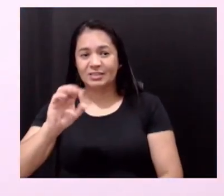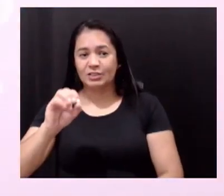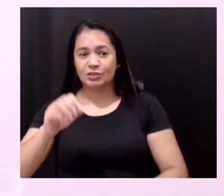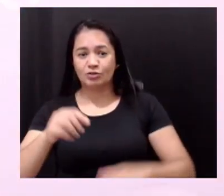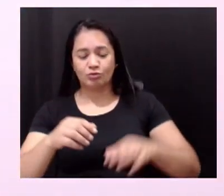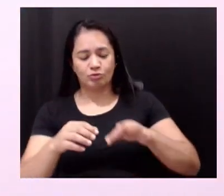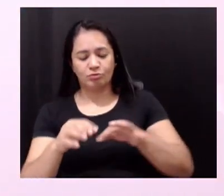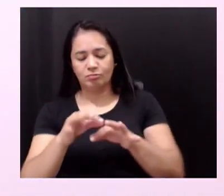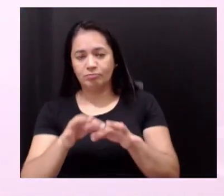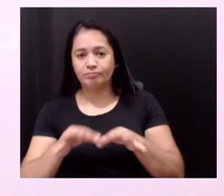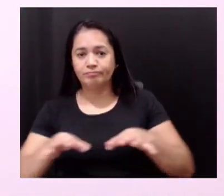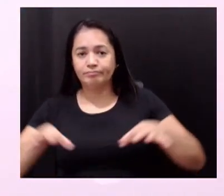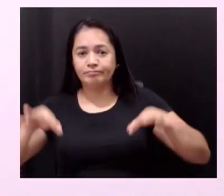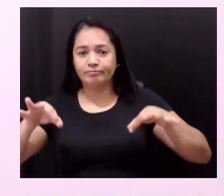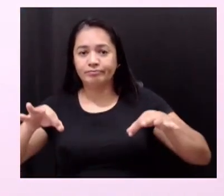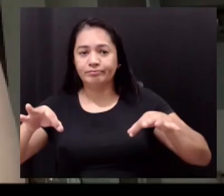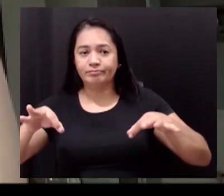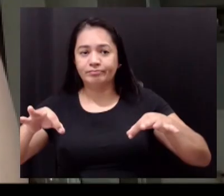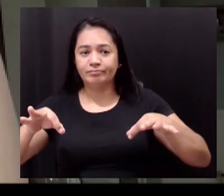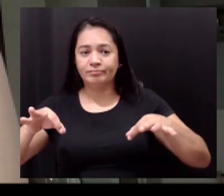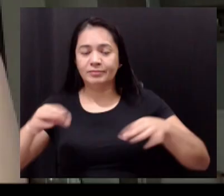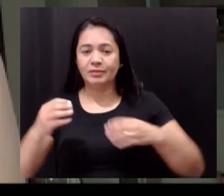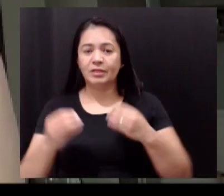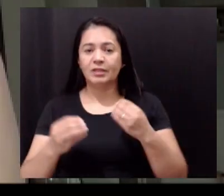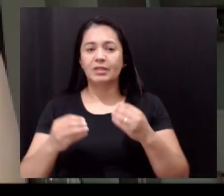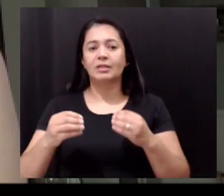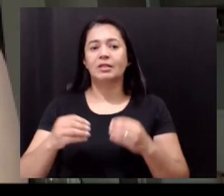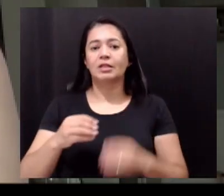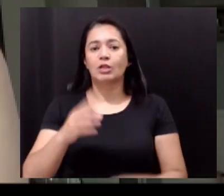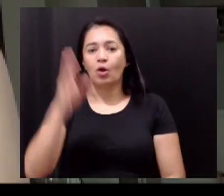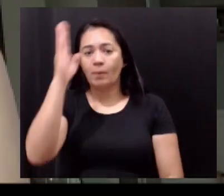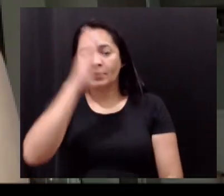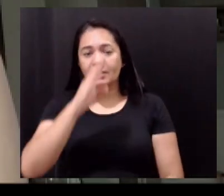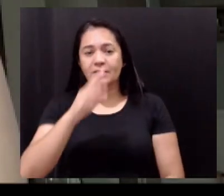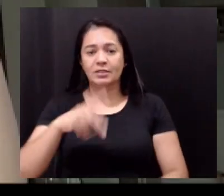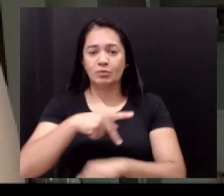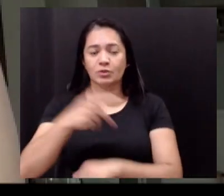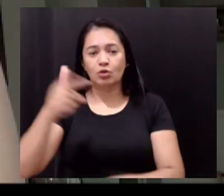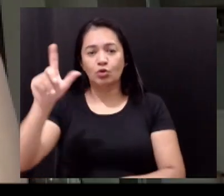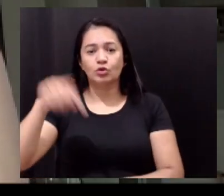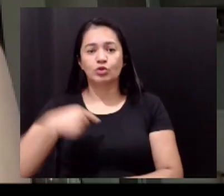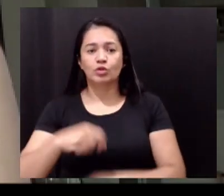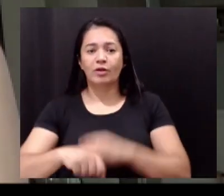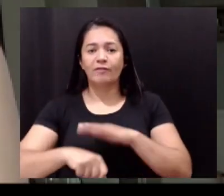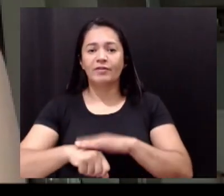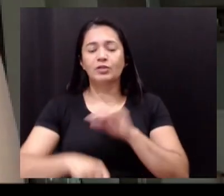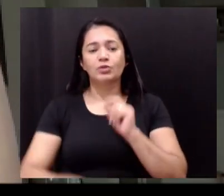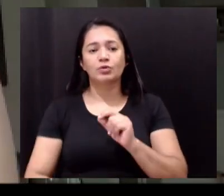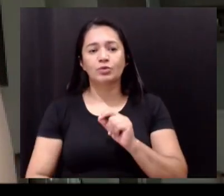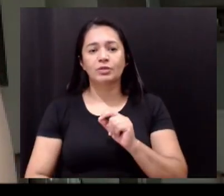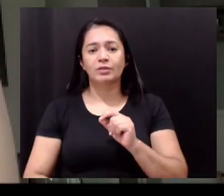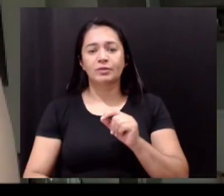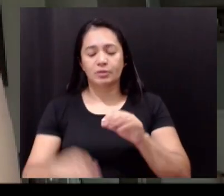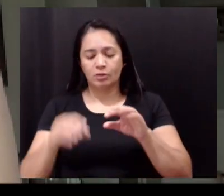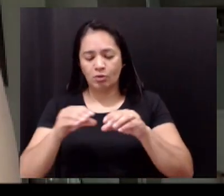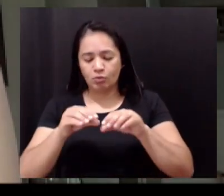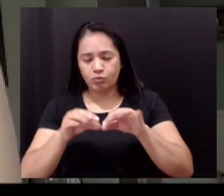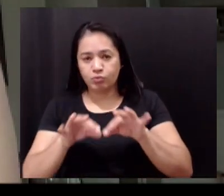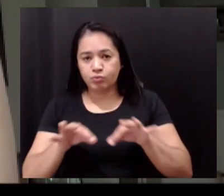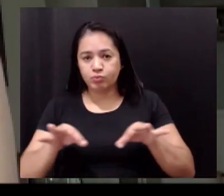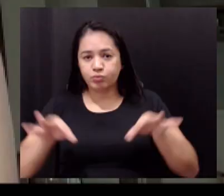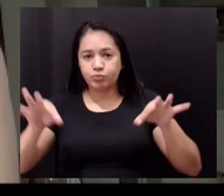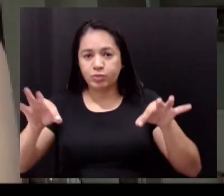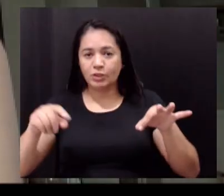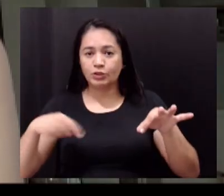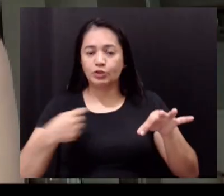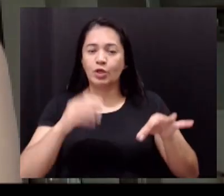guidelines tanto internacionais quanto brasileiro. Sempre que a gente tem um cisto ovariano, a gente faz uma classificação. Assim